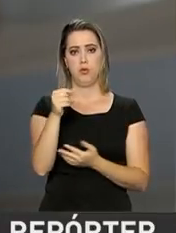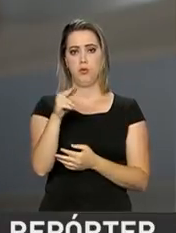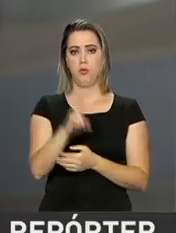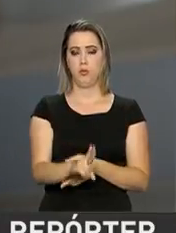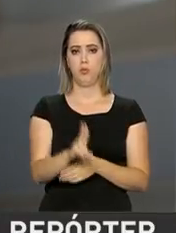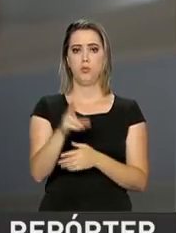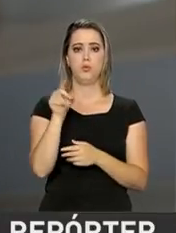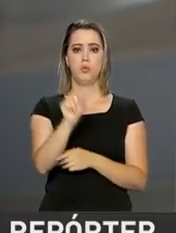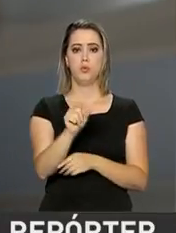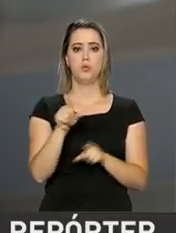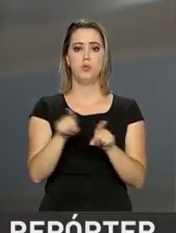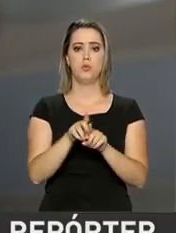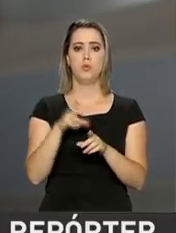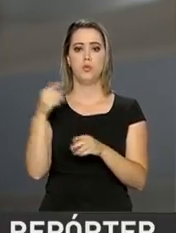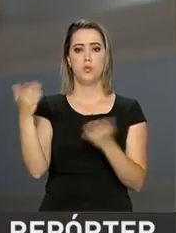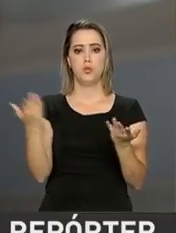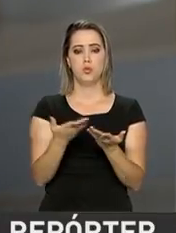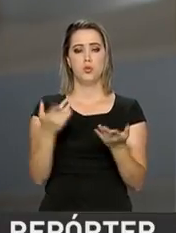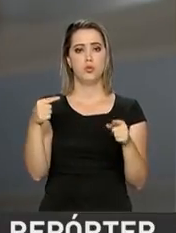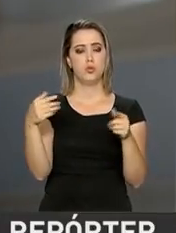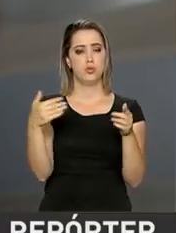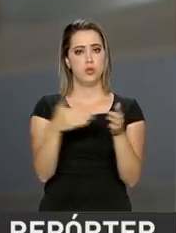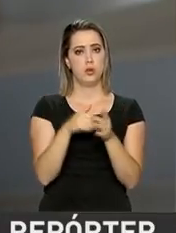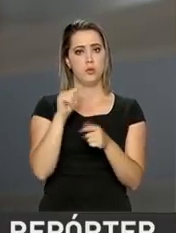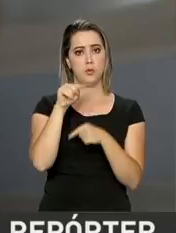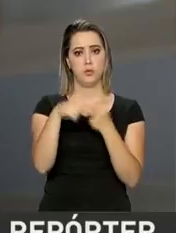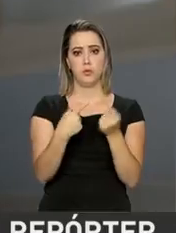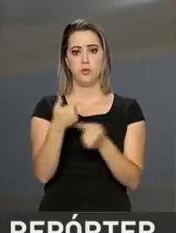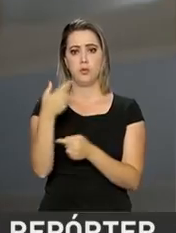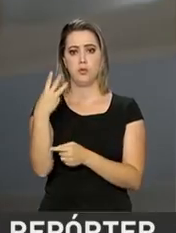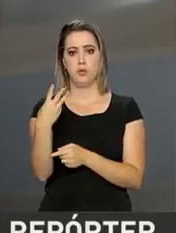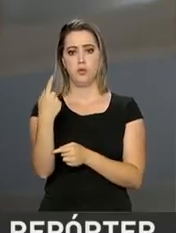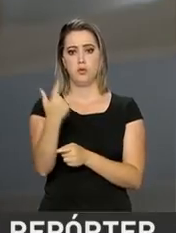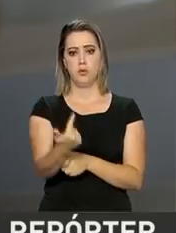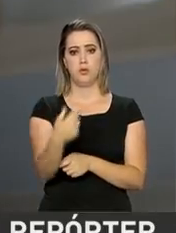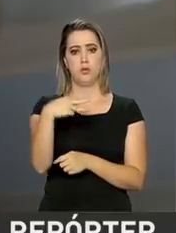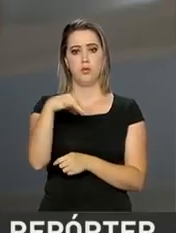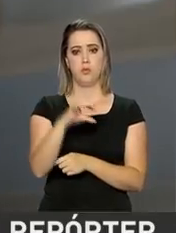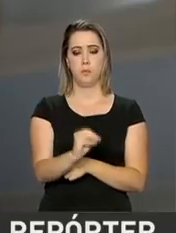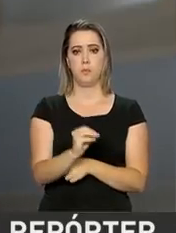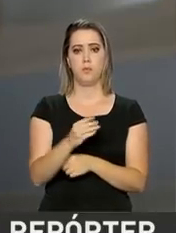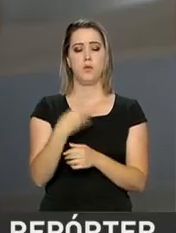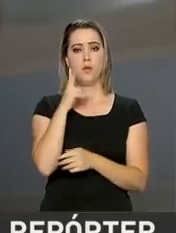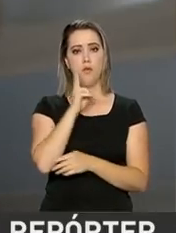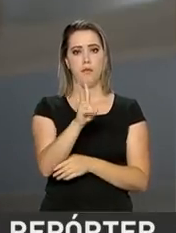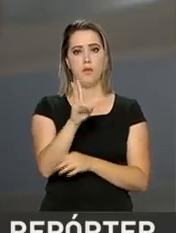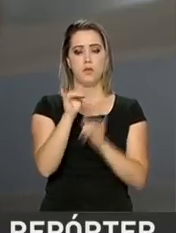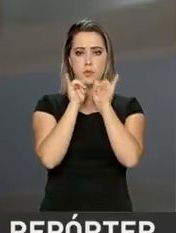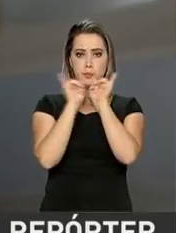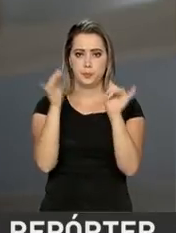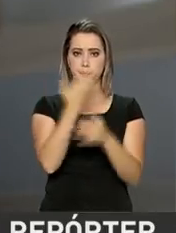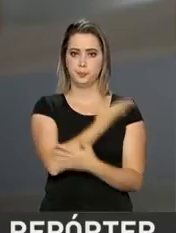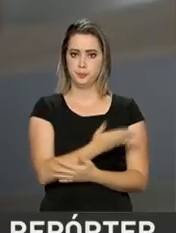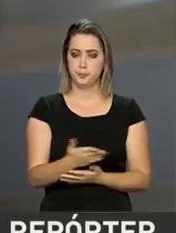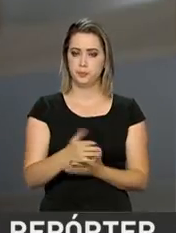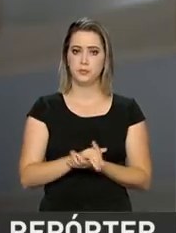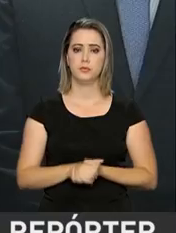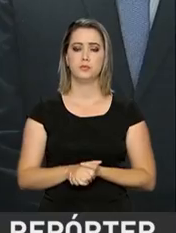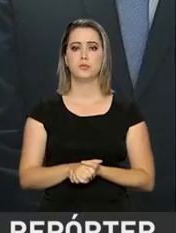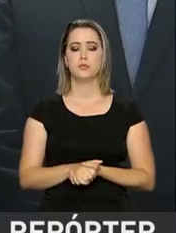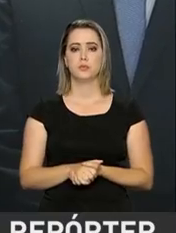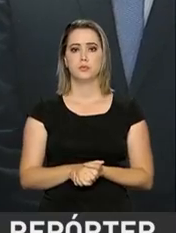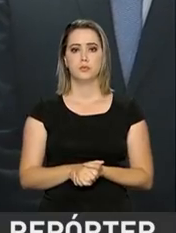da união e vale de hoje até o próximo dia 31 de maio veja a declaração do ministro